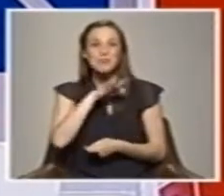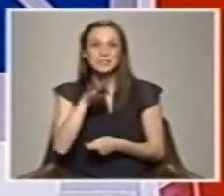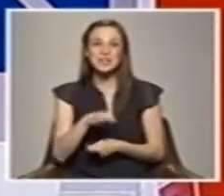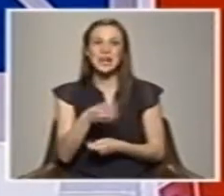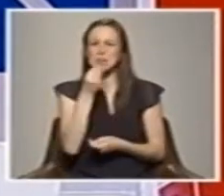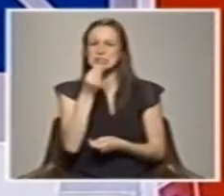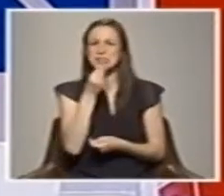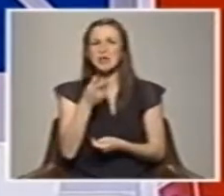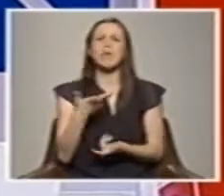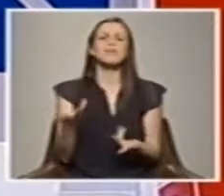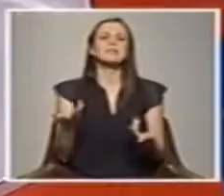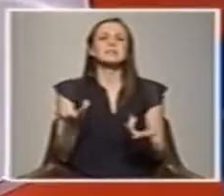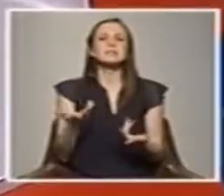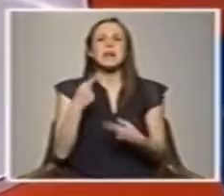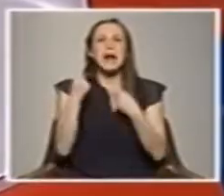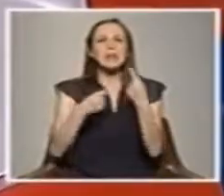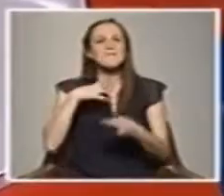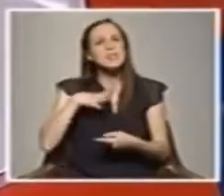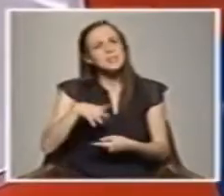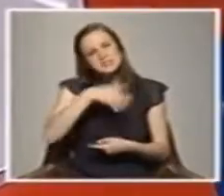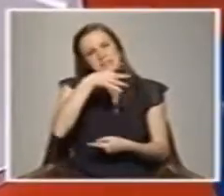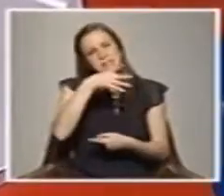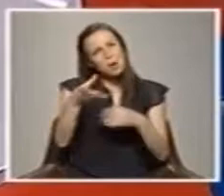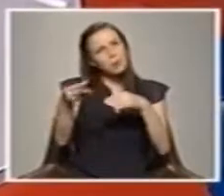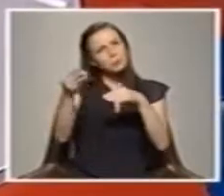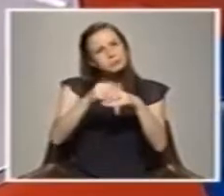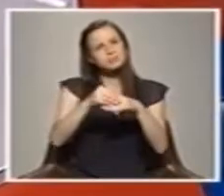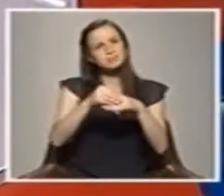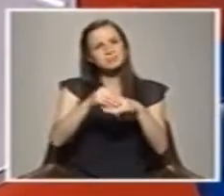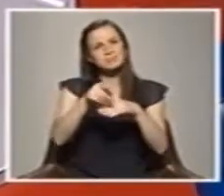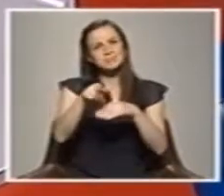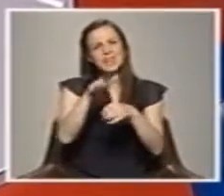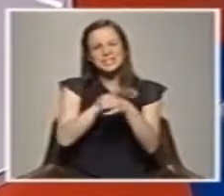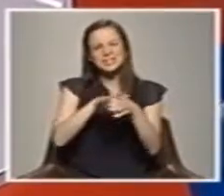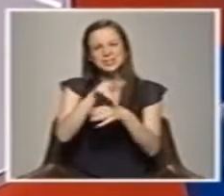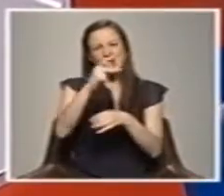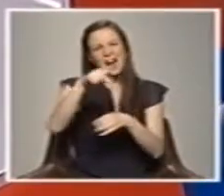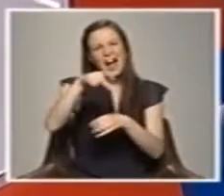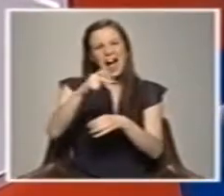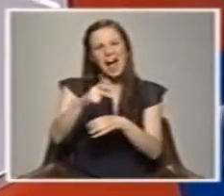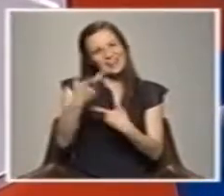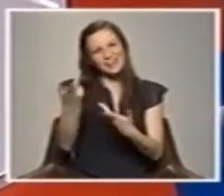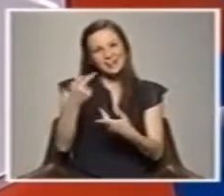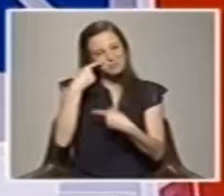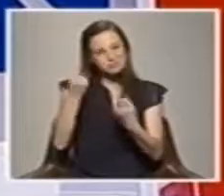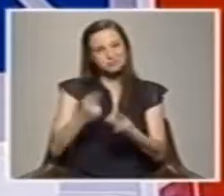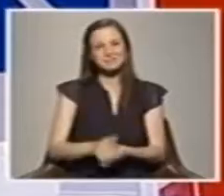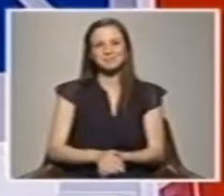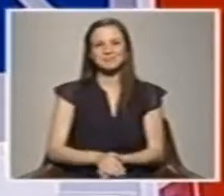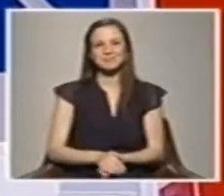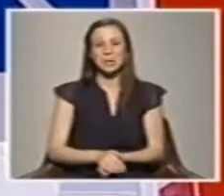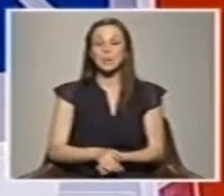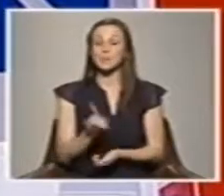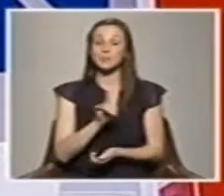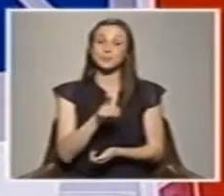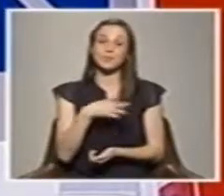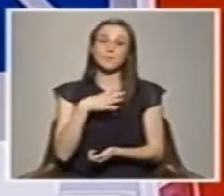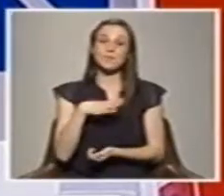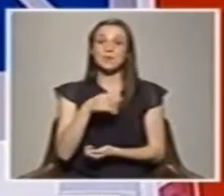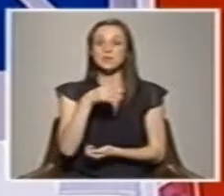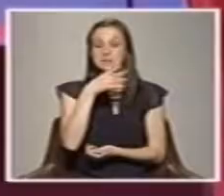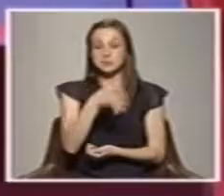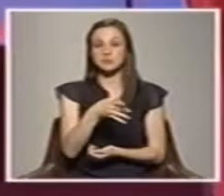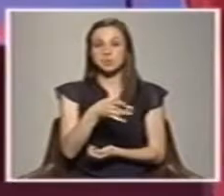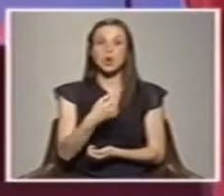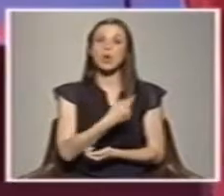não sei se alguém quer acrescentar ou comentar este caso que a Ana aqui nos trouxe, que é o caso dela. Não, eu só queria dizer que